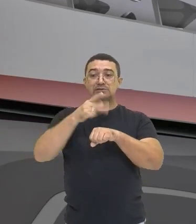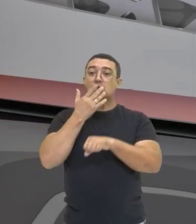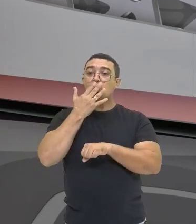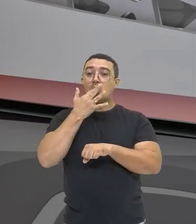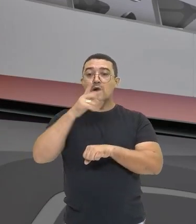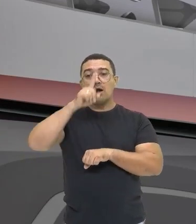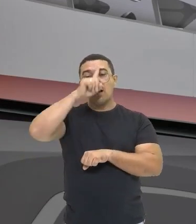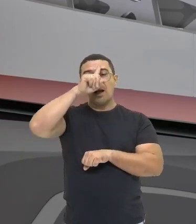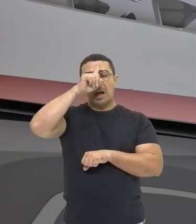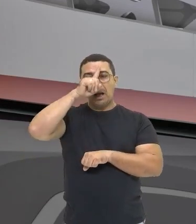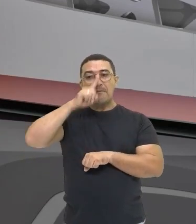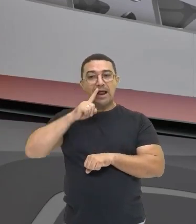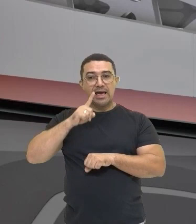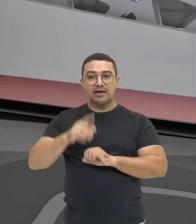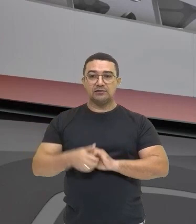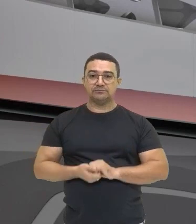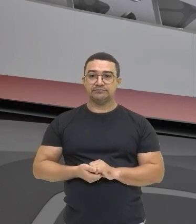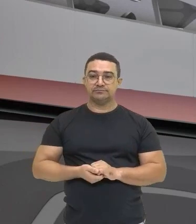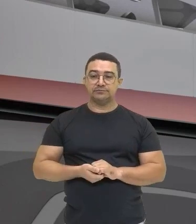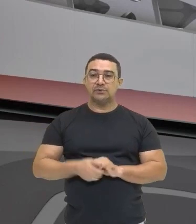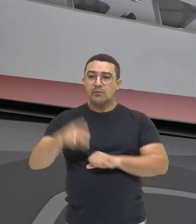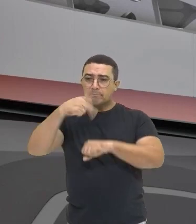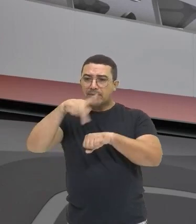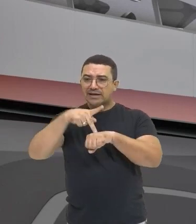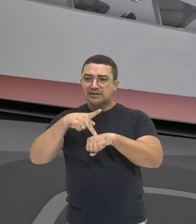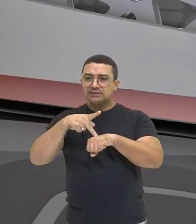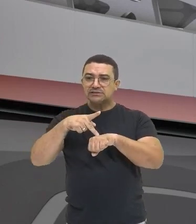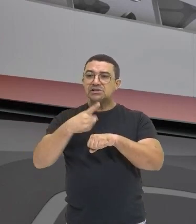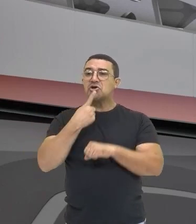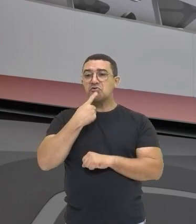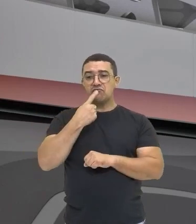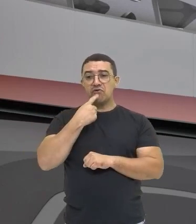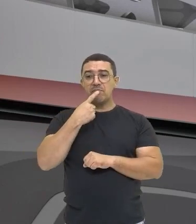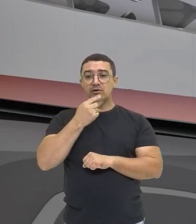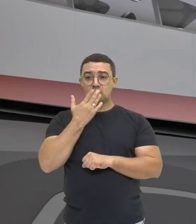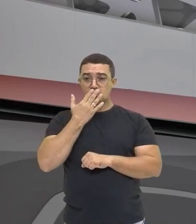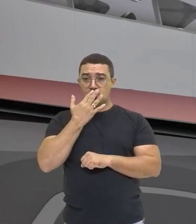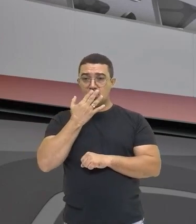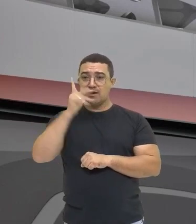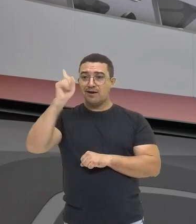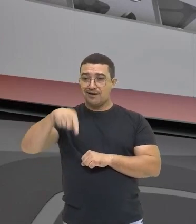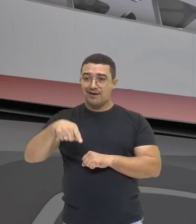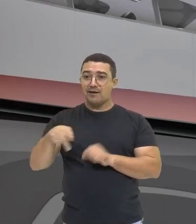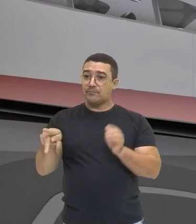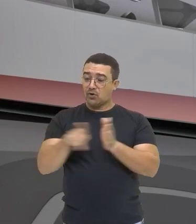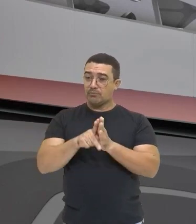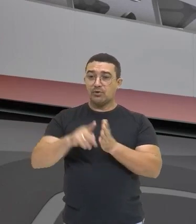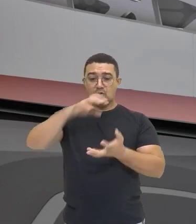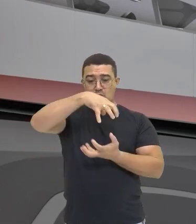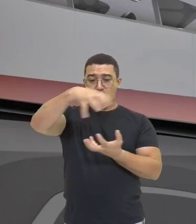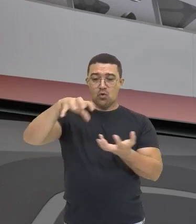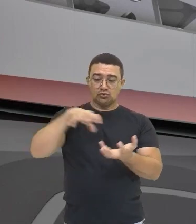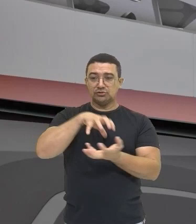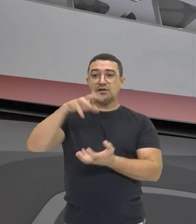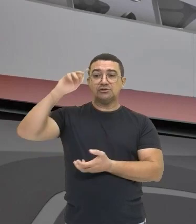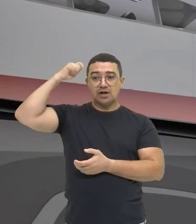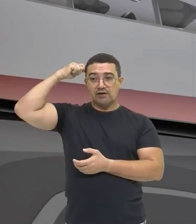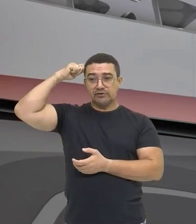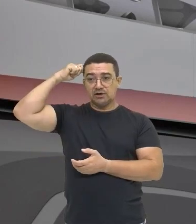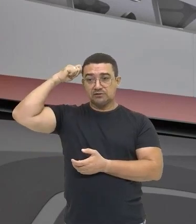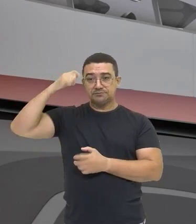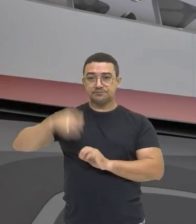os países com IDH vermelho, observe que ele se concentra no continente africano, sobretudo, tá bom?